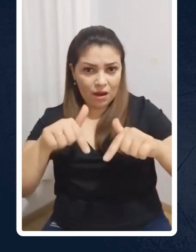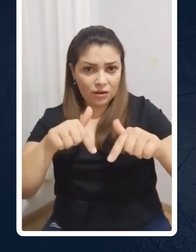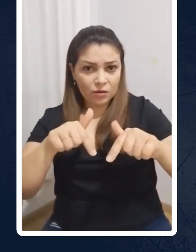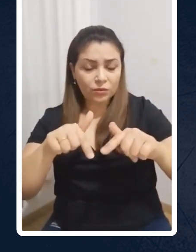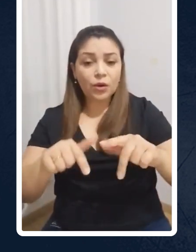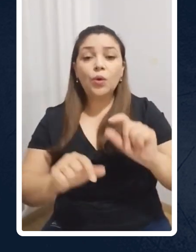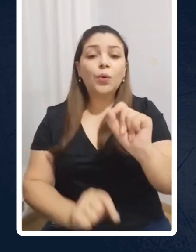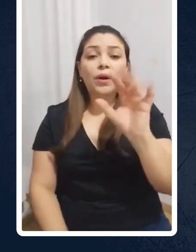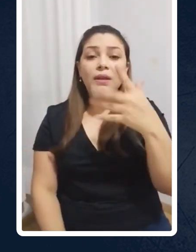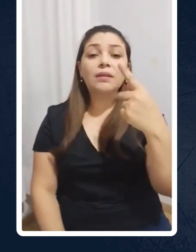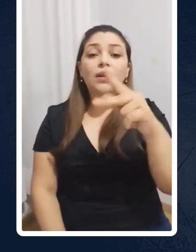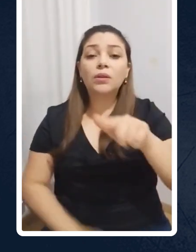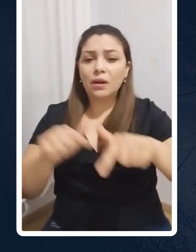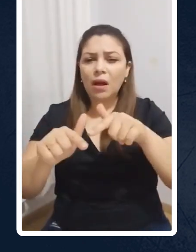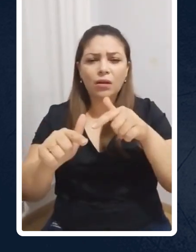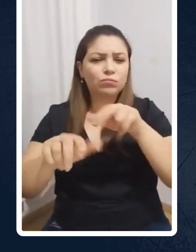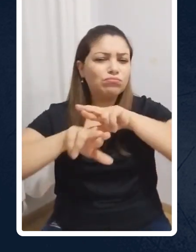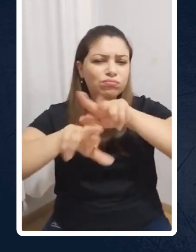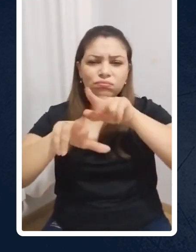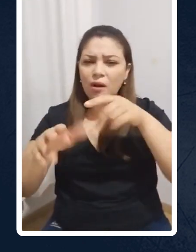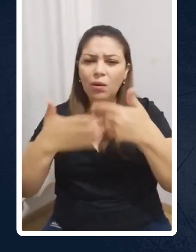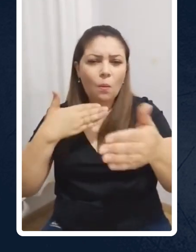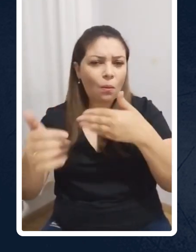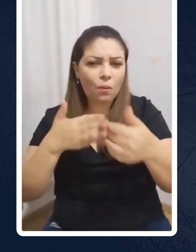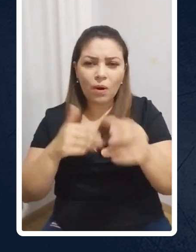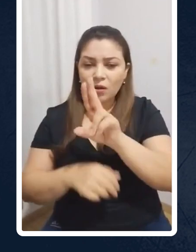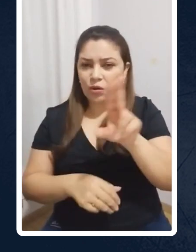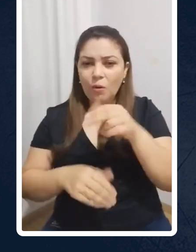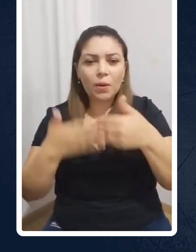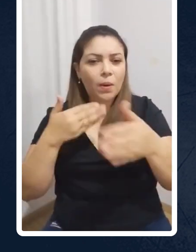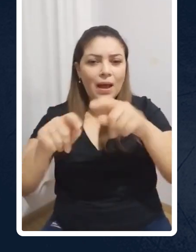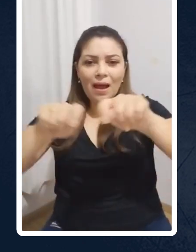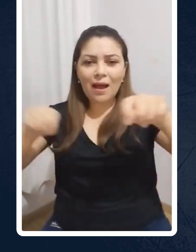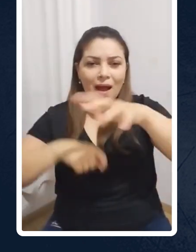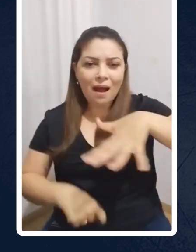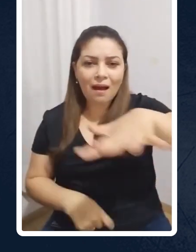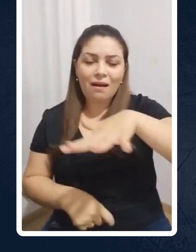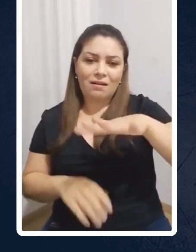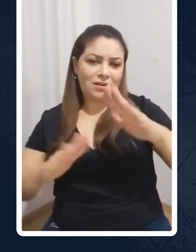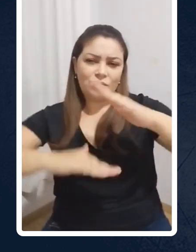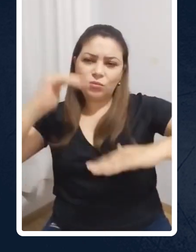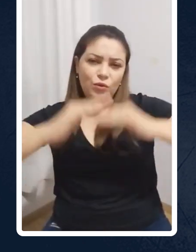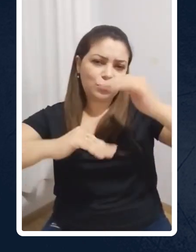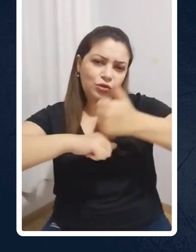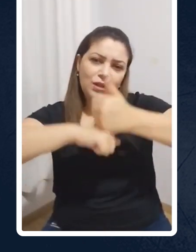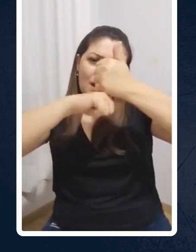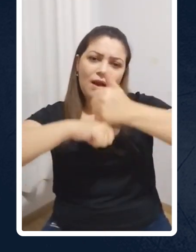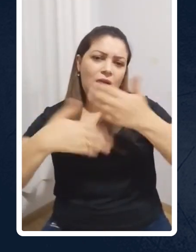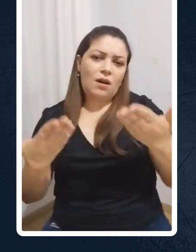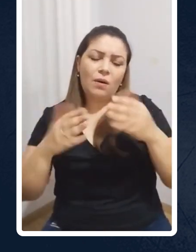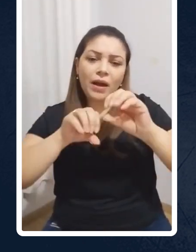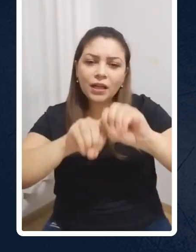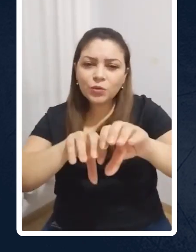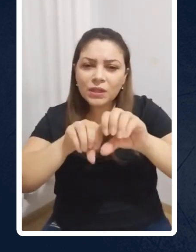Não importa que trabalho. O trabalho profissional, o trabalho da educação, e a amorosidade com o filho, o